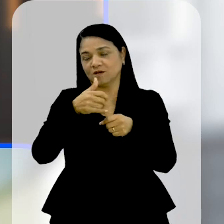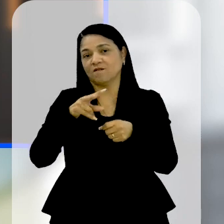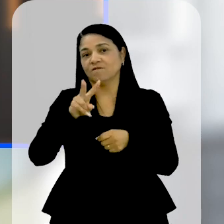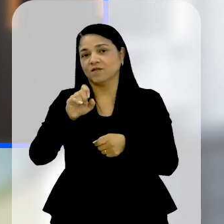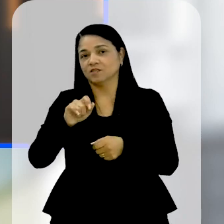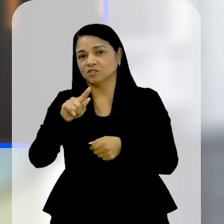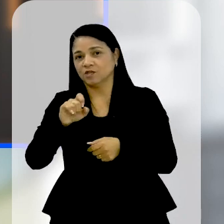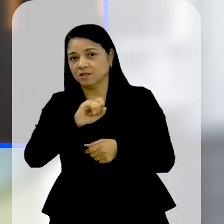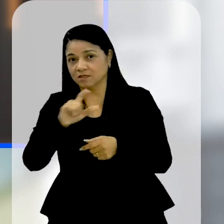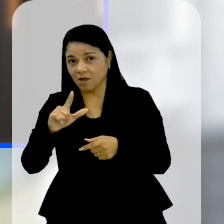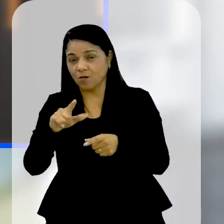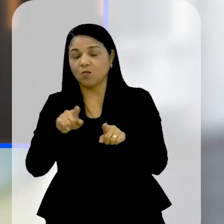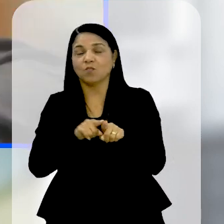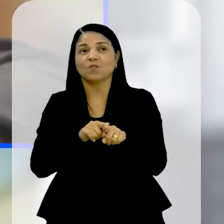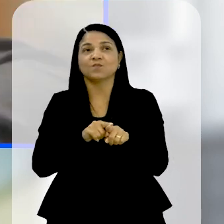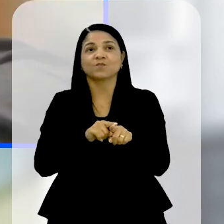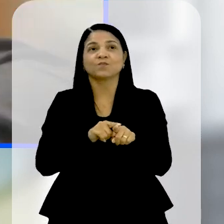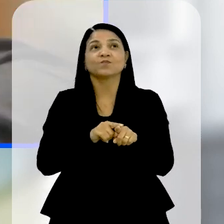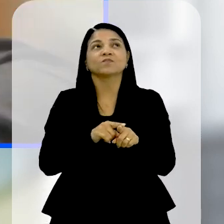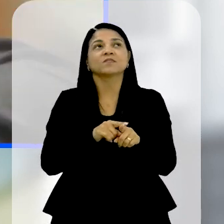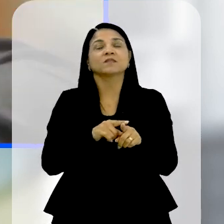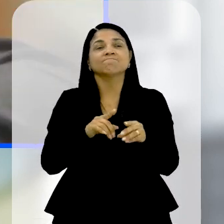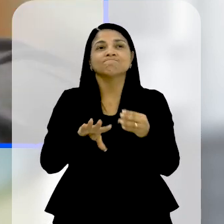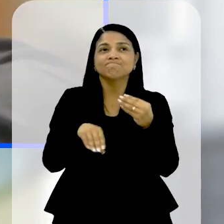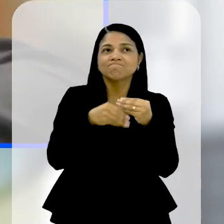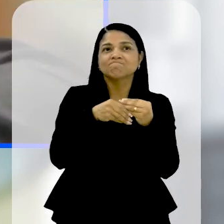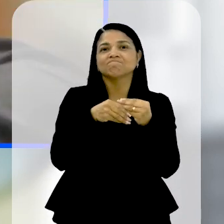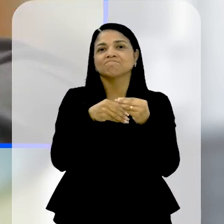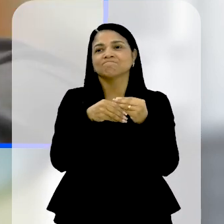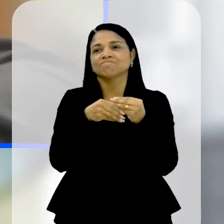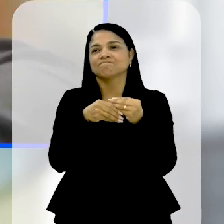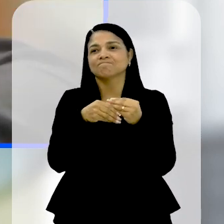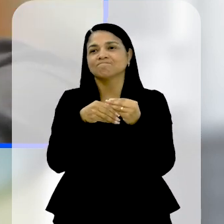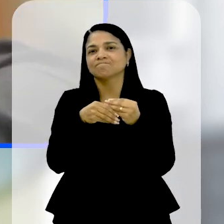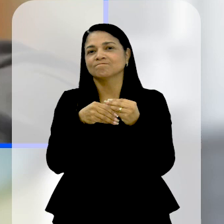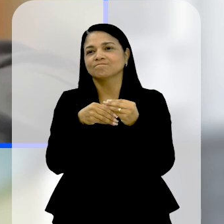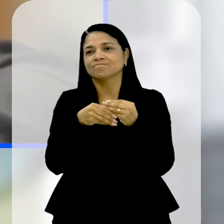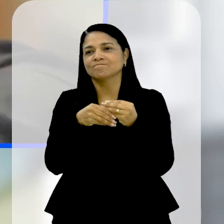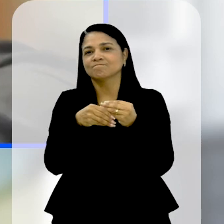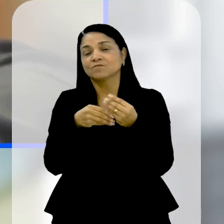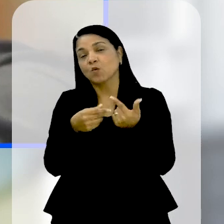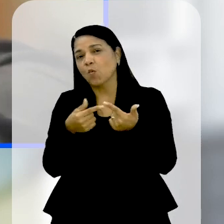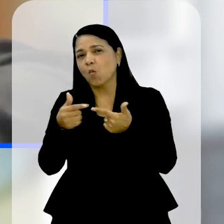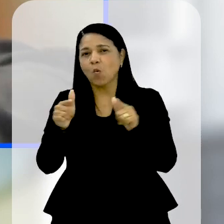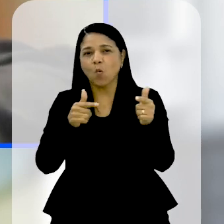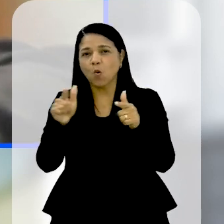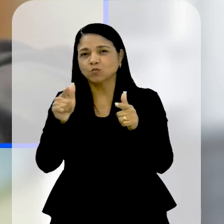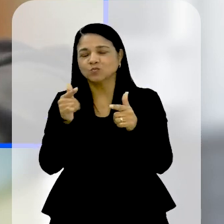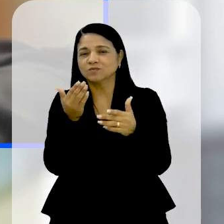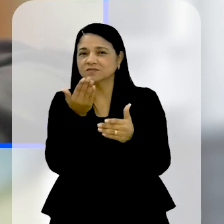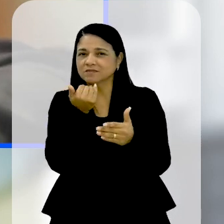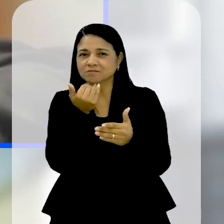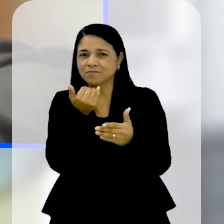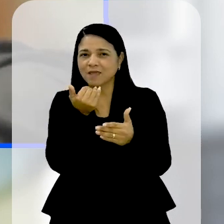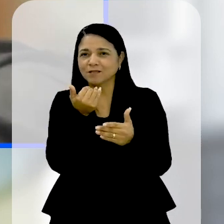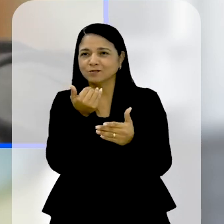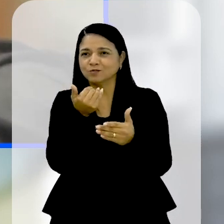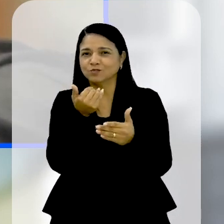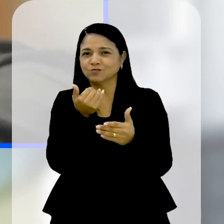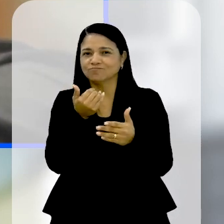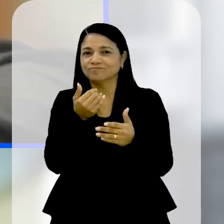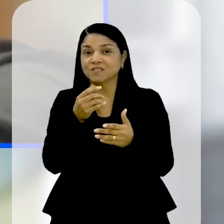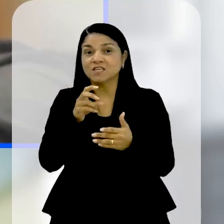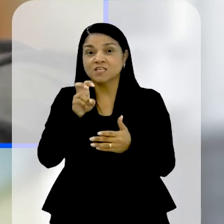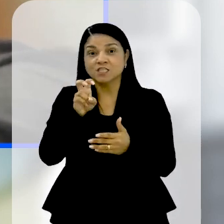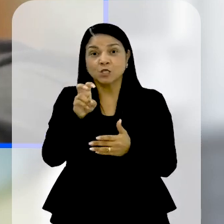gordura vegetal saturada, a adição de de outros alimentos